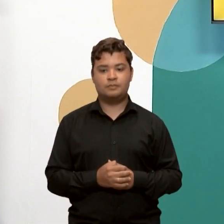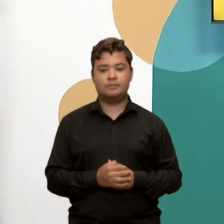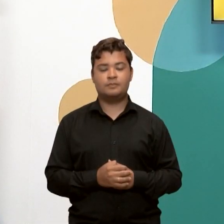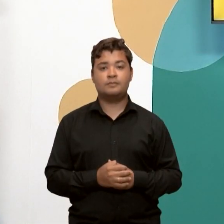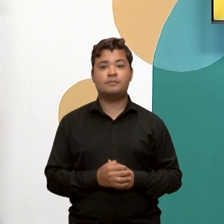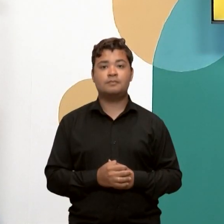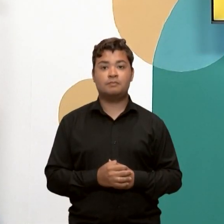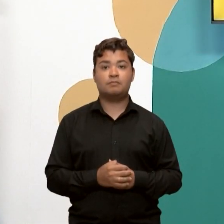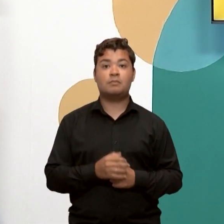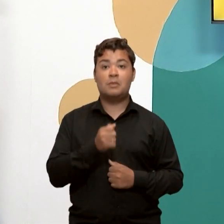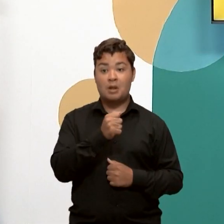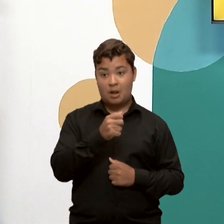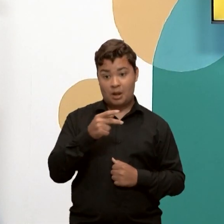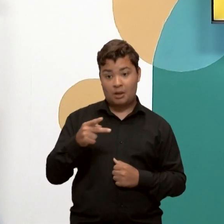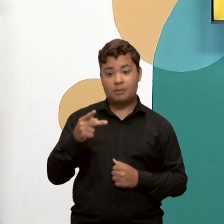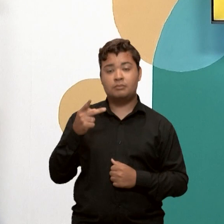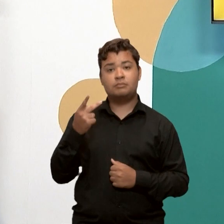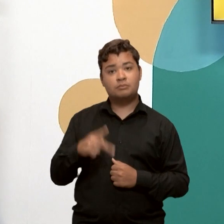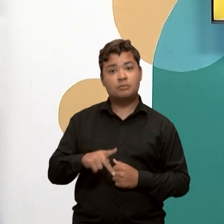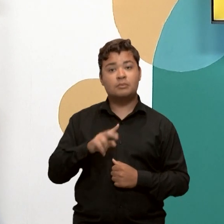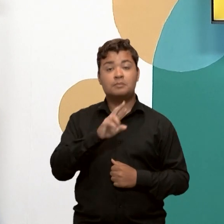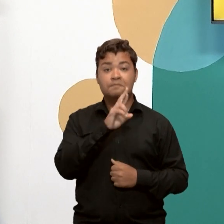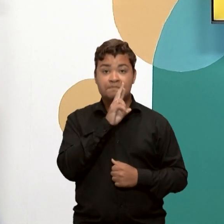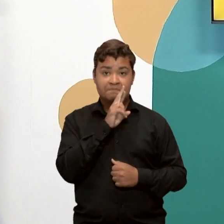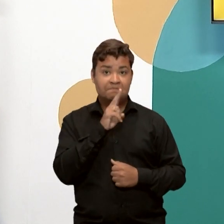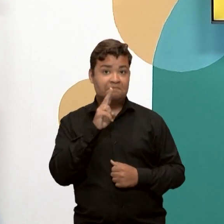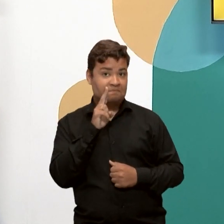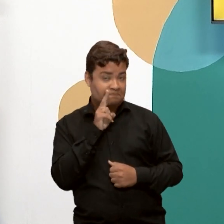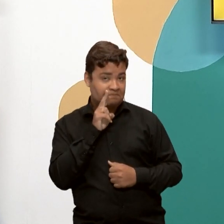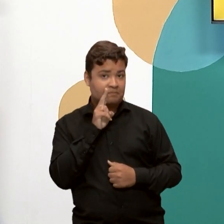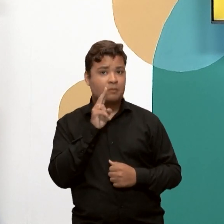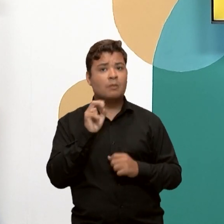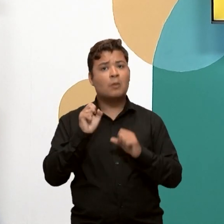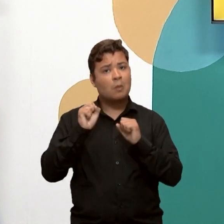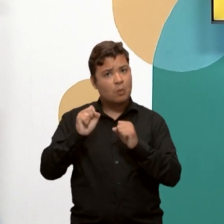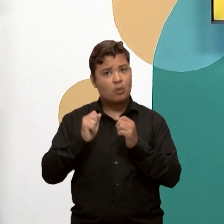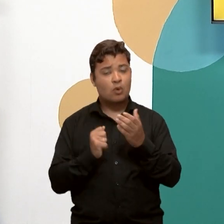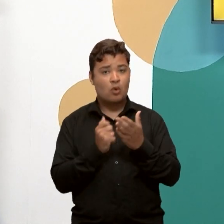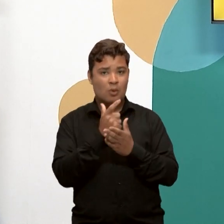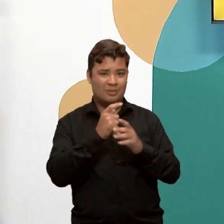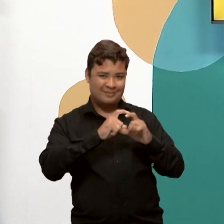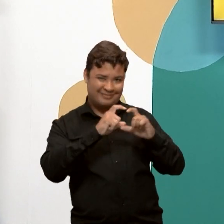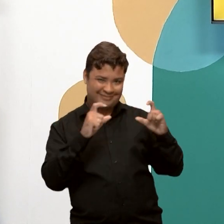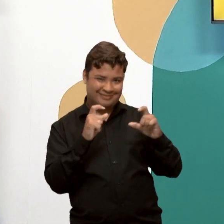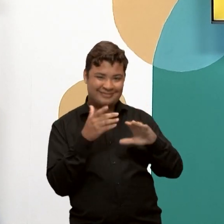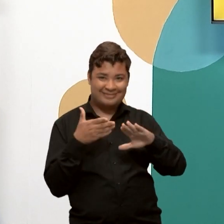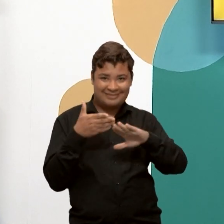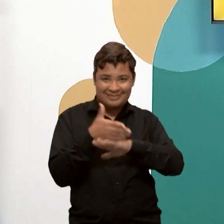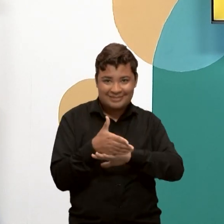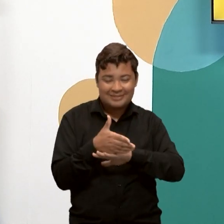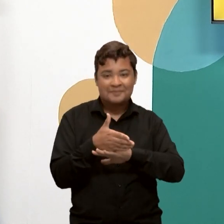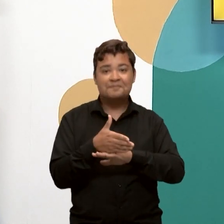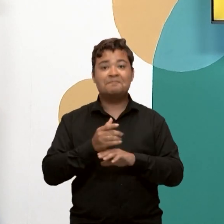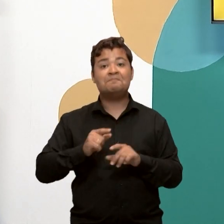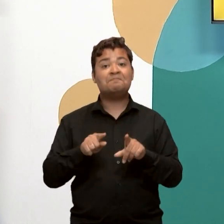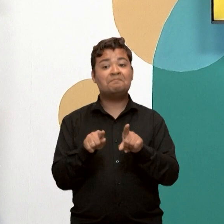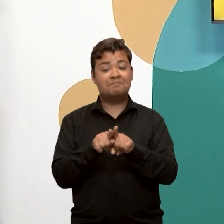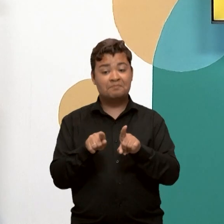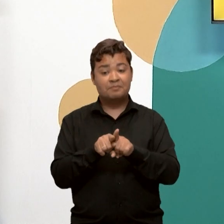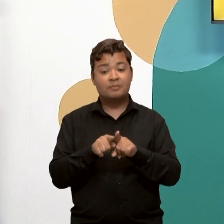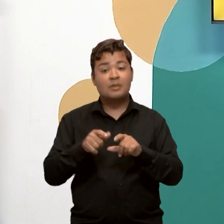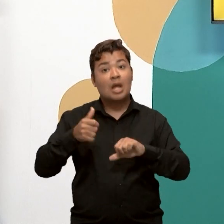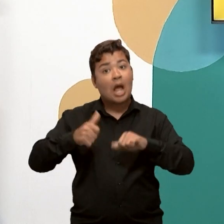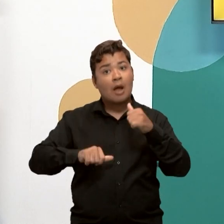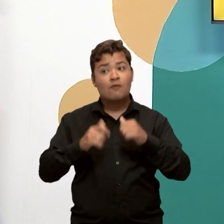Com o aplicativo do restaurante universitário, dá para comprar o ticket da entrada, fazer recargas e ainda avaliar